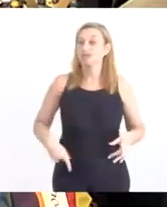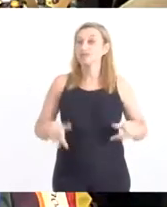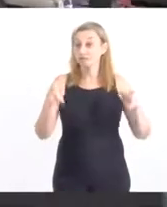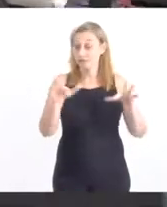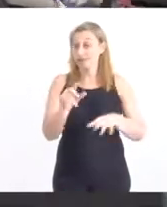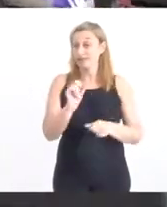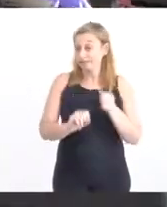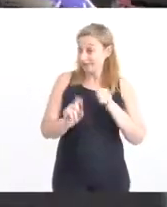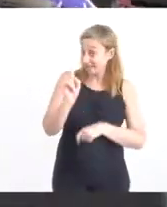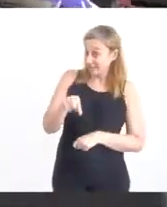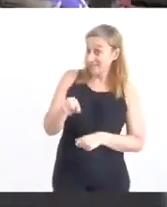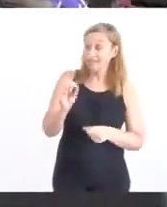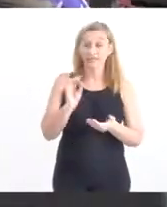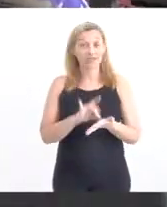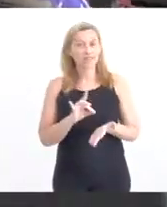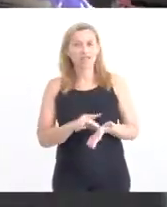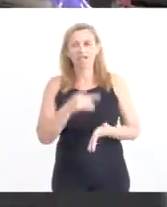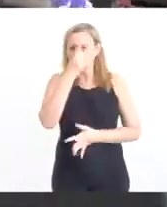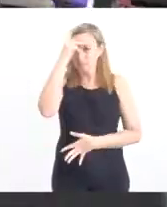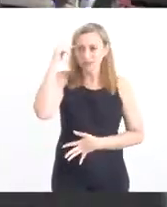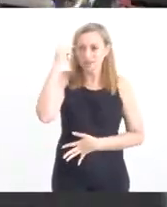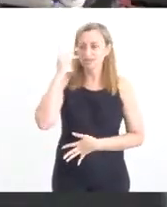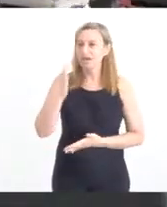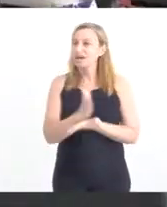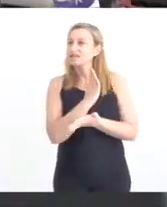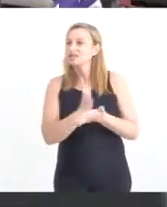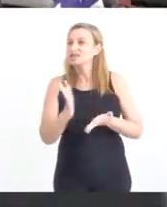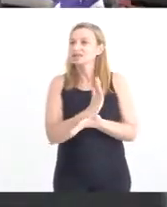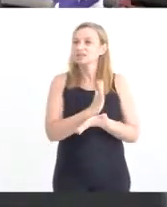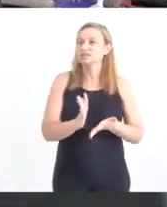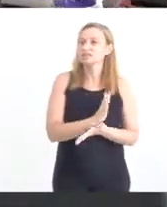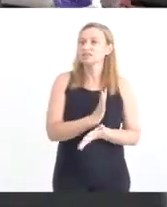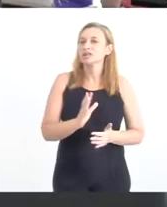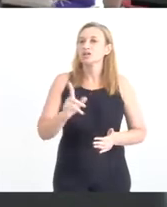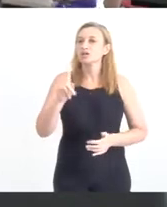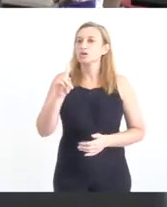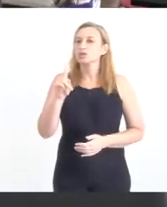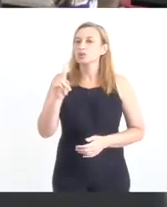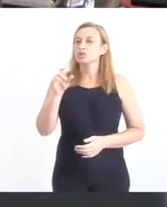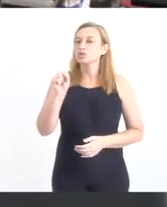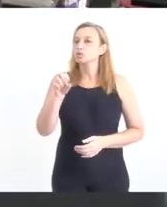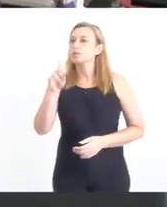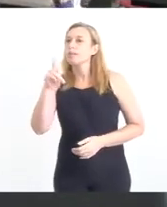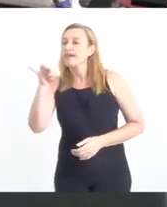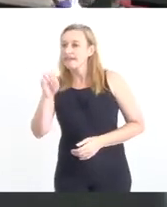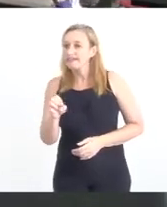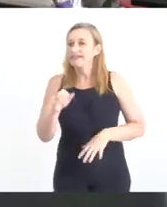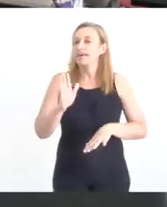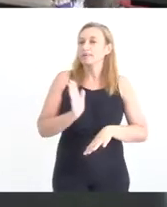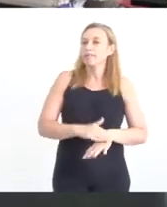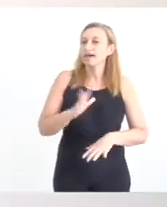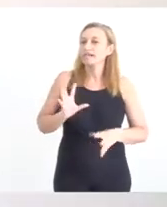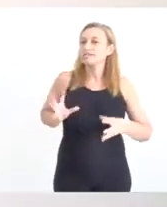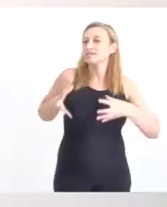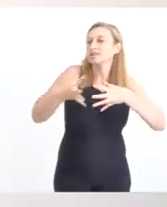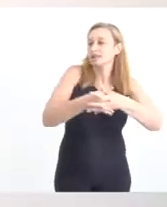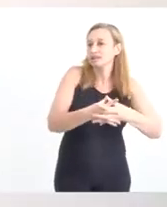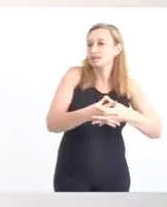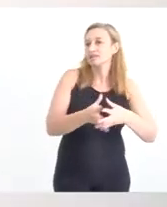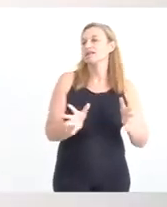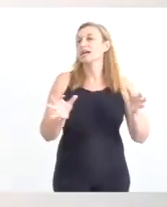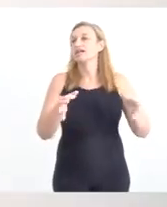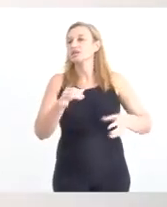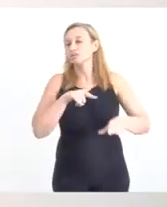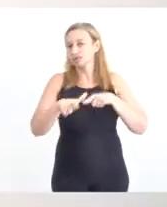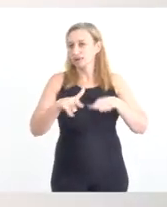diferença né na verdade quando a pessoa muitas vezes se coloca como suplente elas estavam muito mais engajada com o